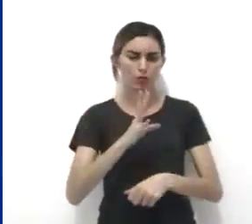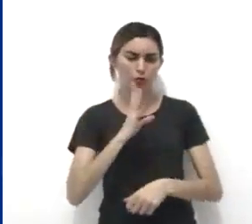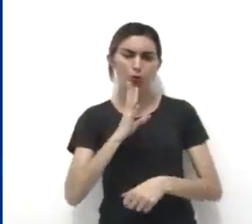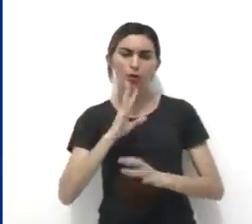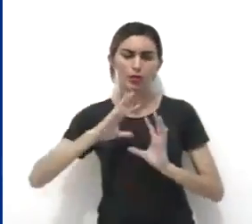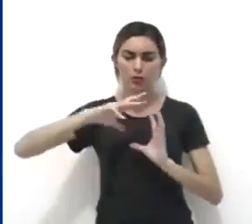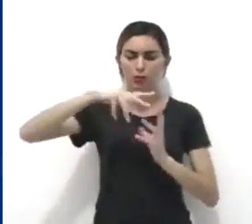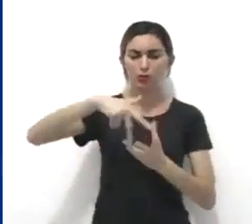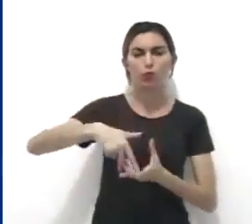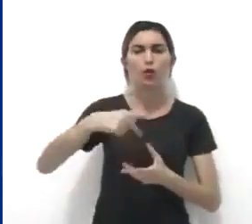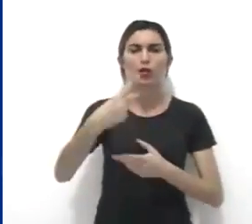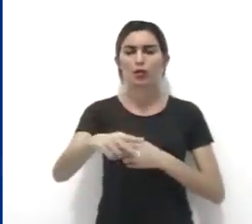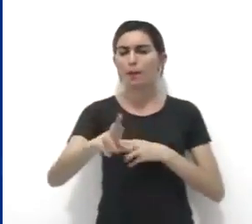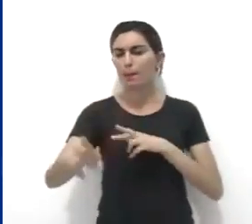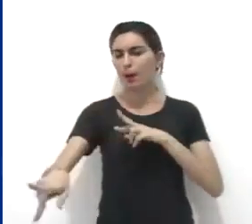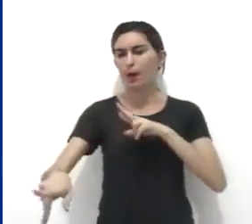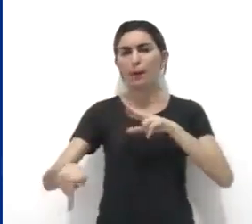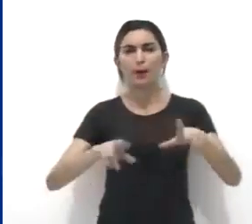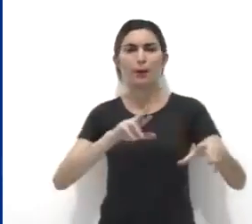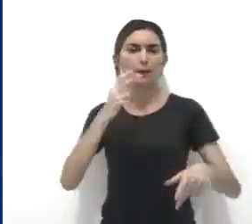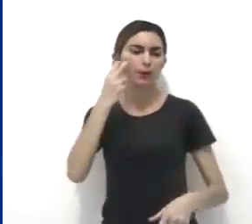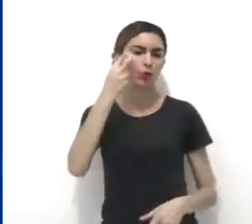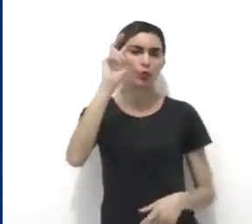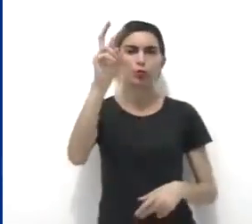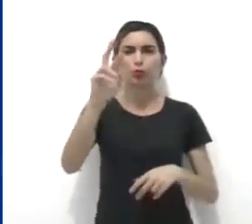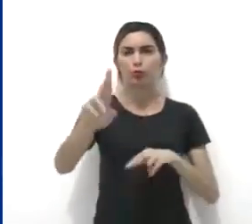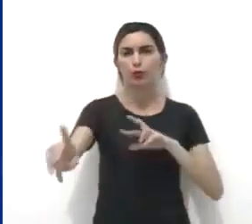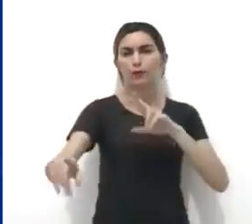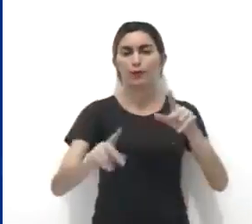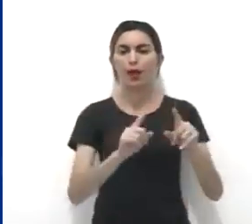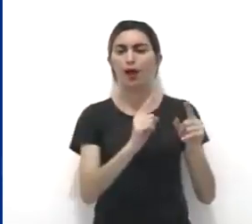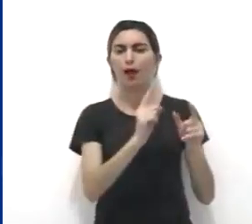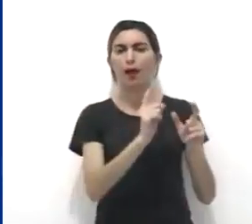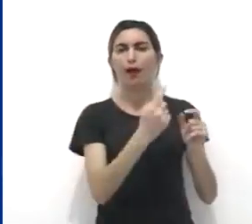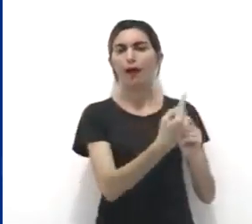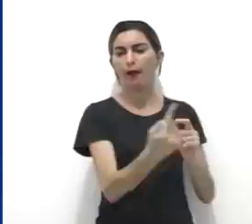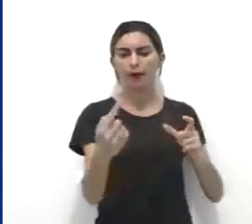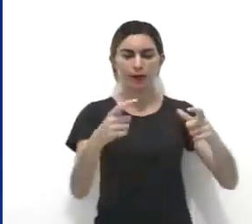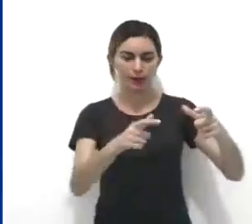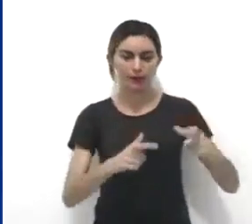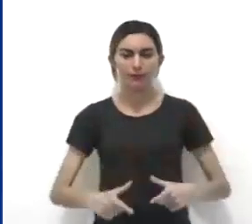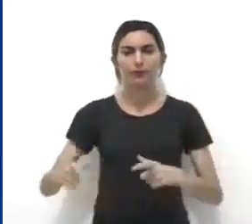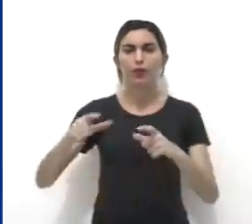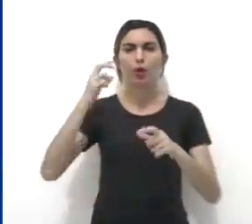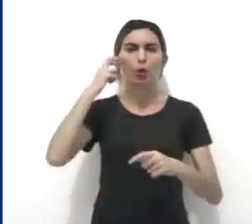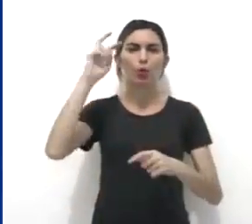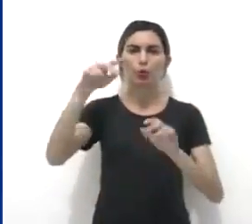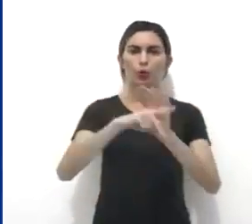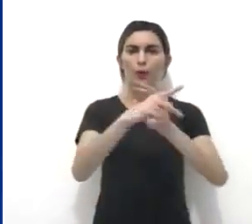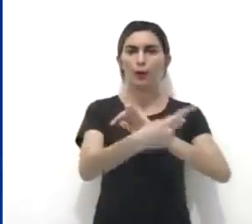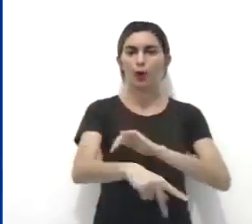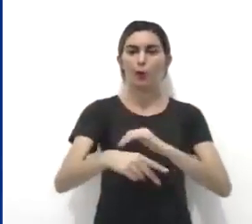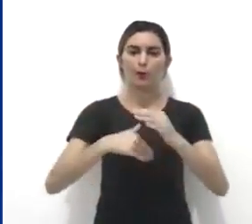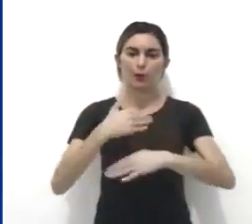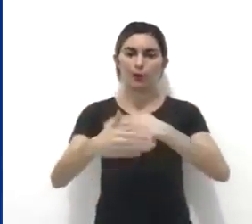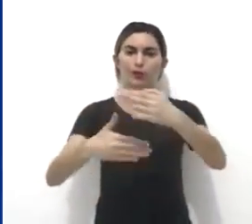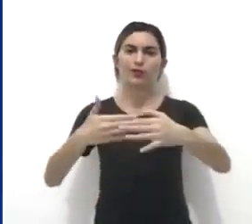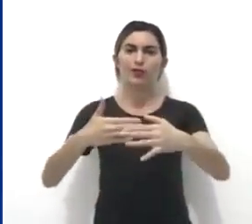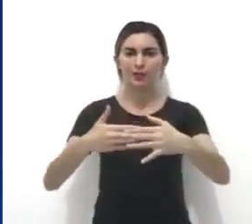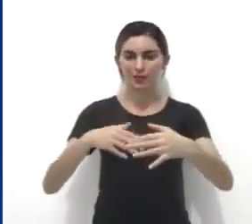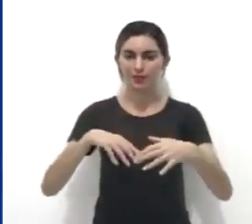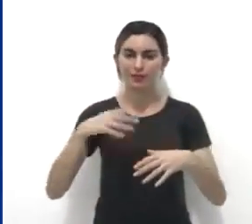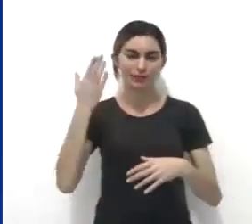Brasil é conhecido mundialmente pela sua diversidade cultural. Cada região possui uma cultura típica, oriunda do processo